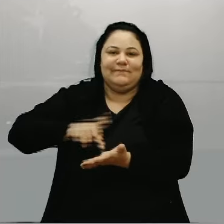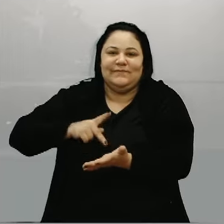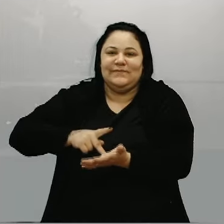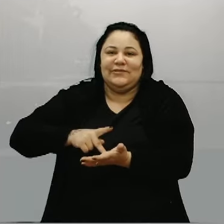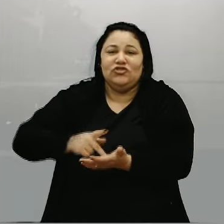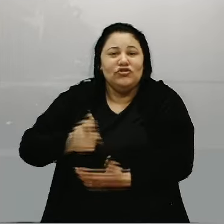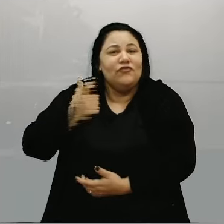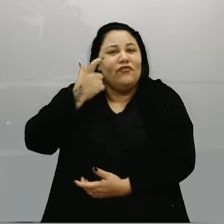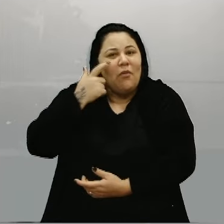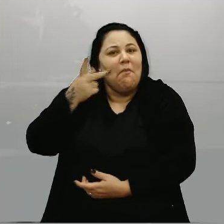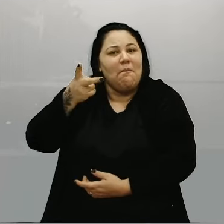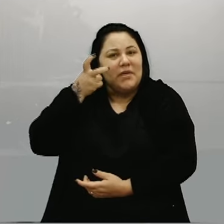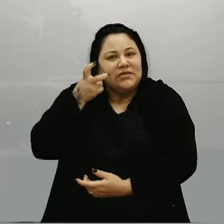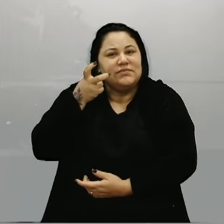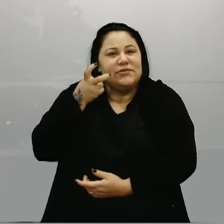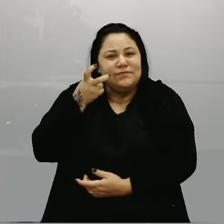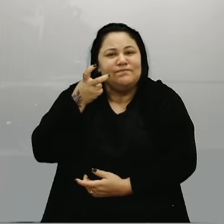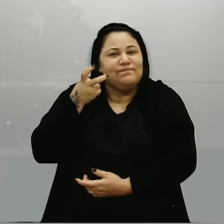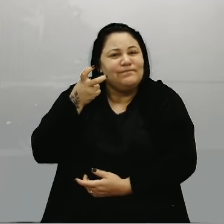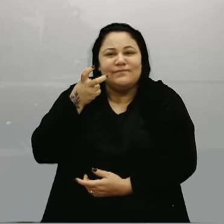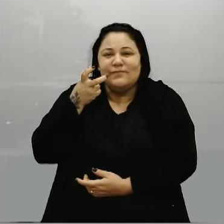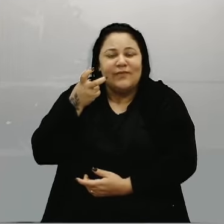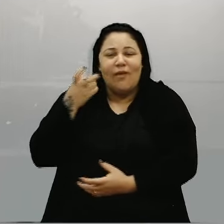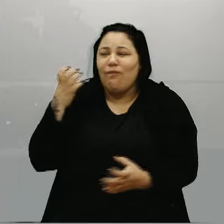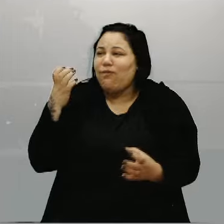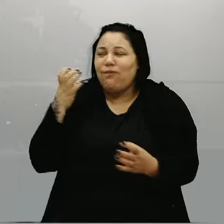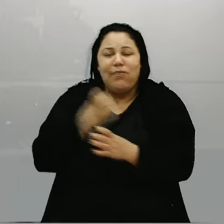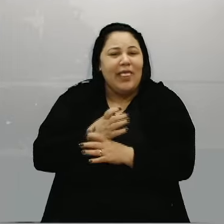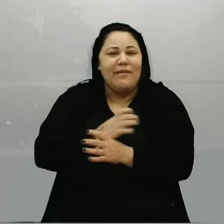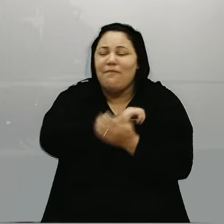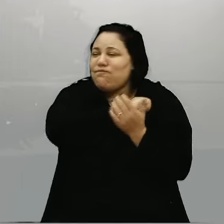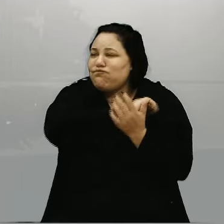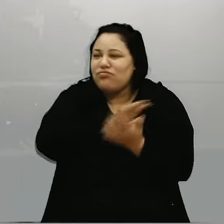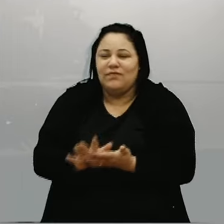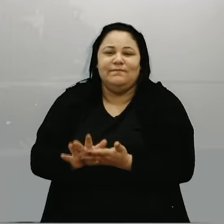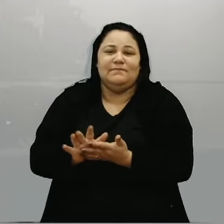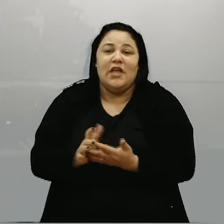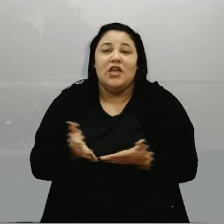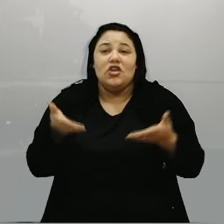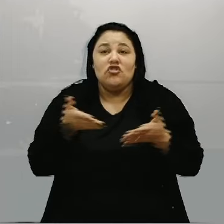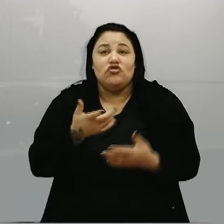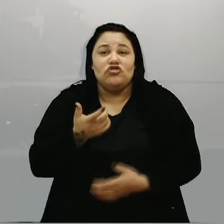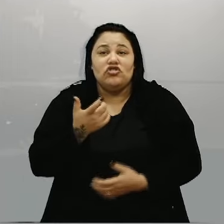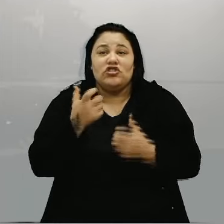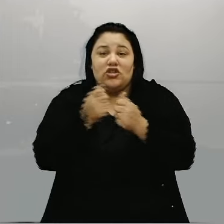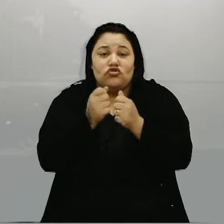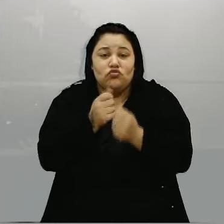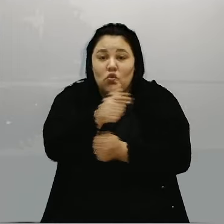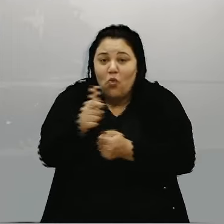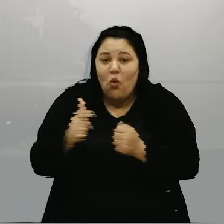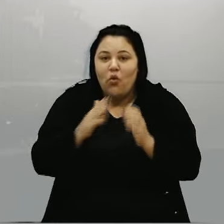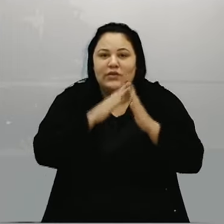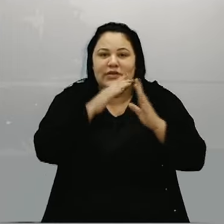totalmente basicamente sim destruído e hoje nós estamos aqui juntamente com outras entidades igrejas empenhados na